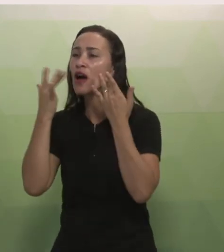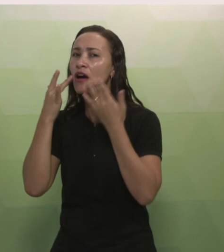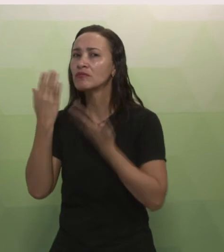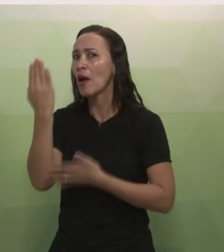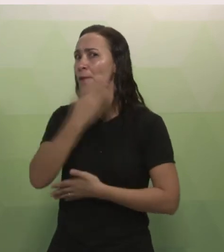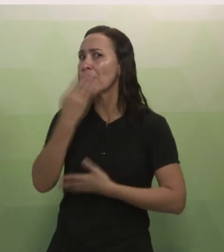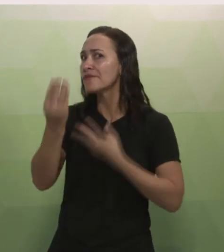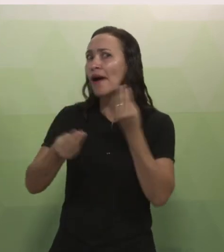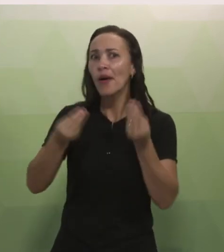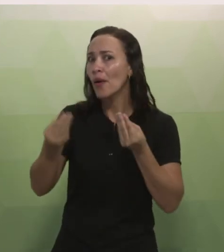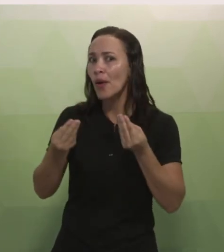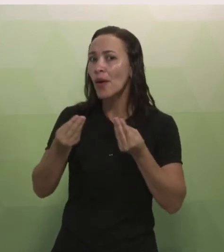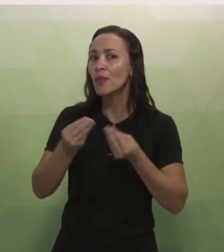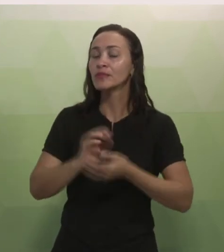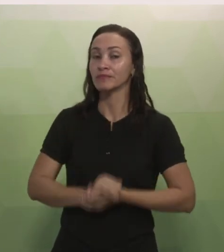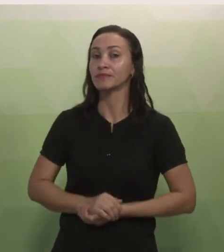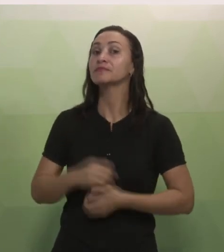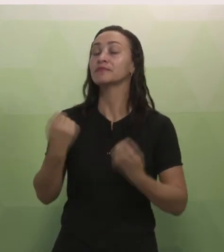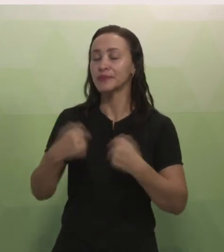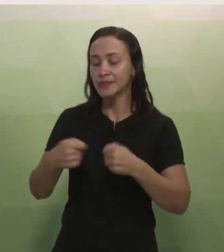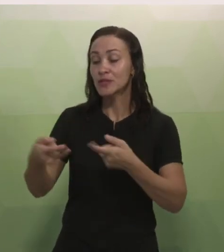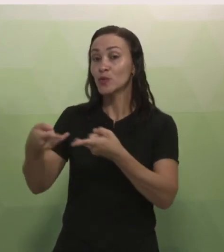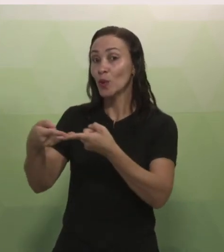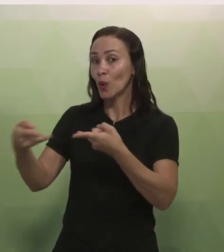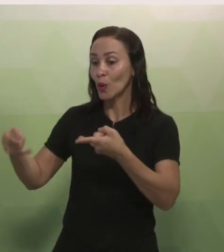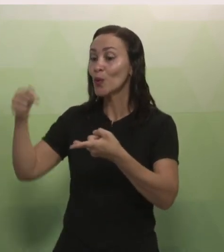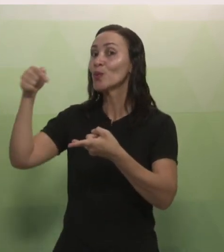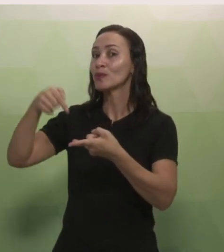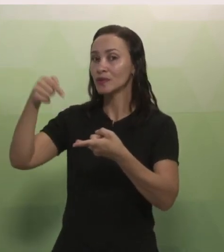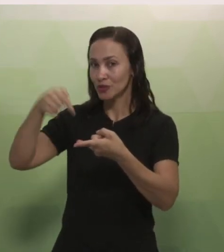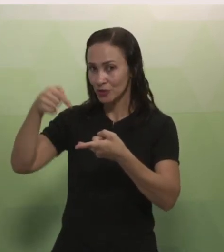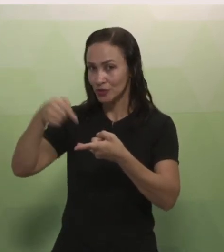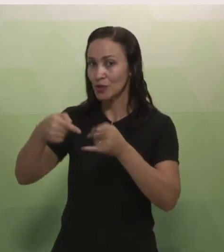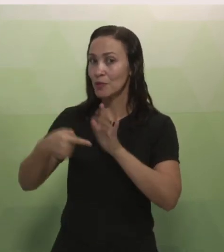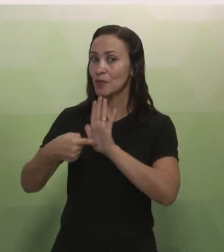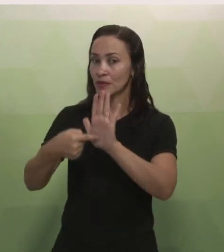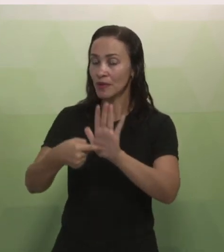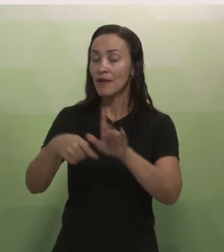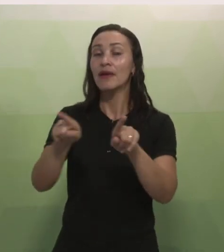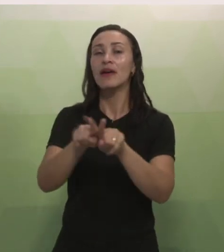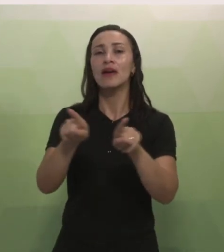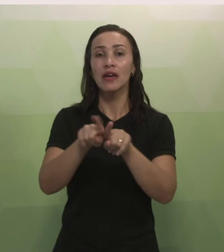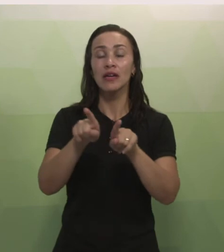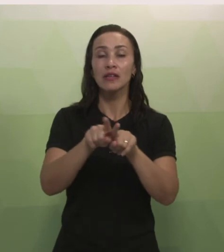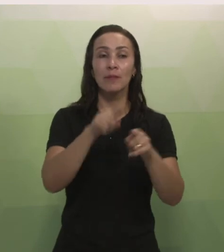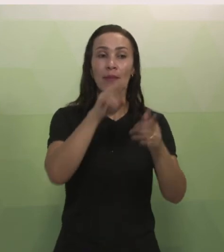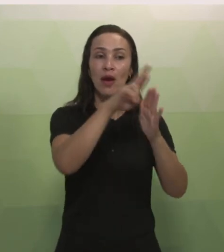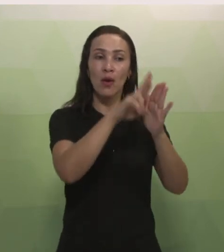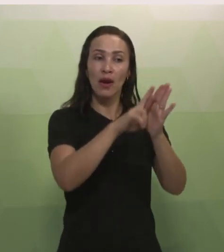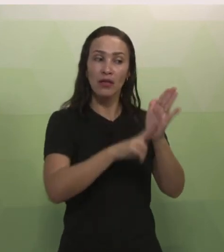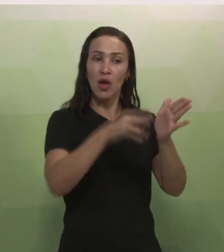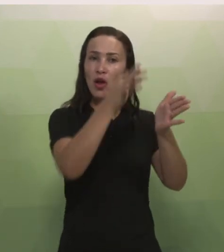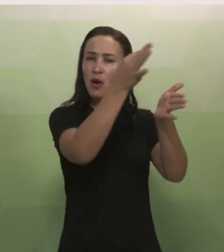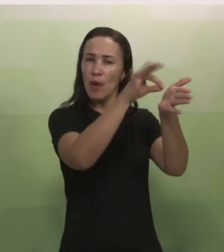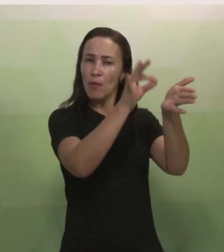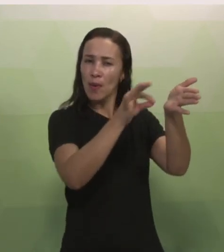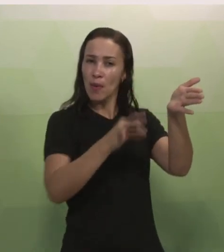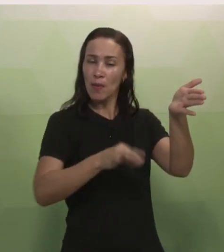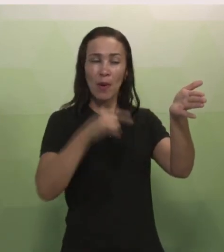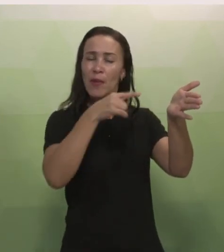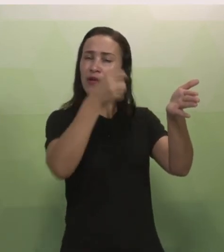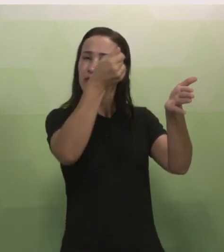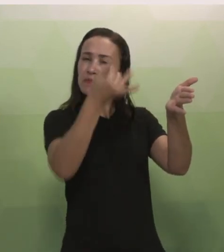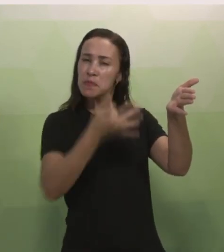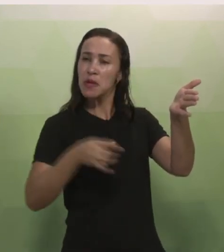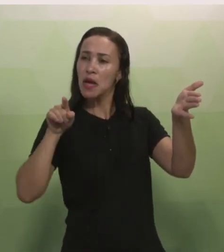você comprova isso? Você precisa do ticket, mas você precisa também de preencher esse relatório